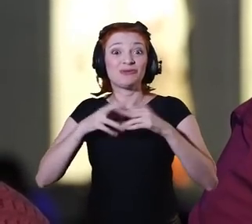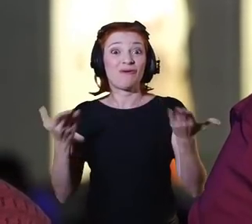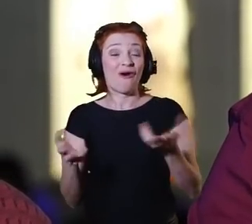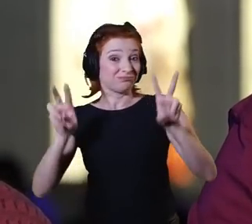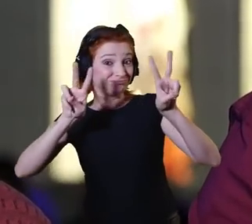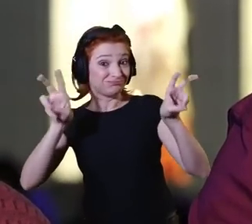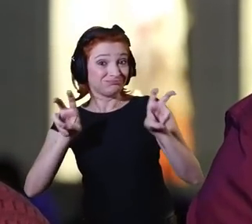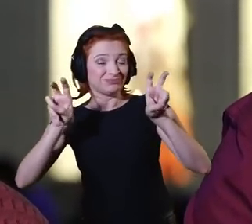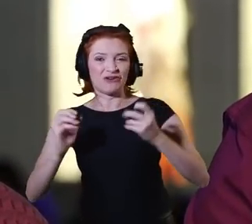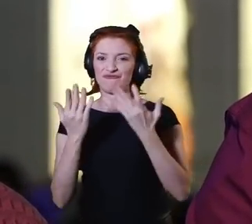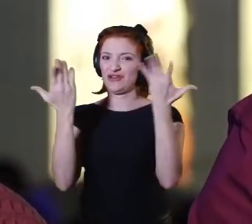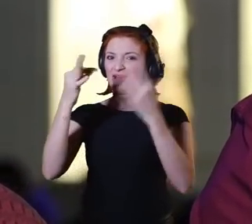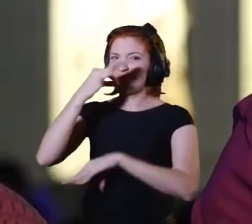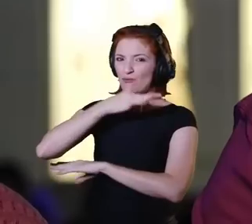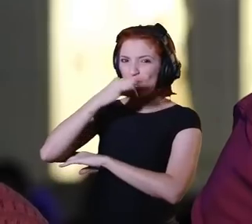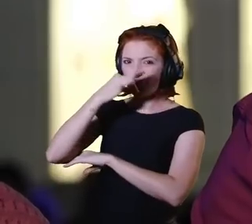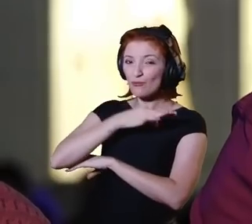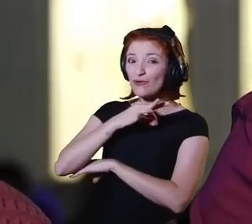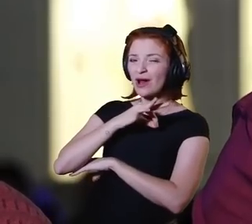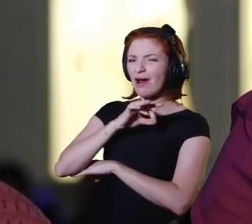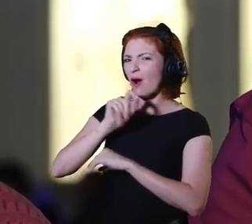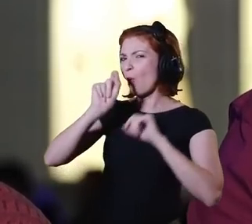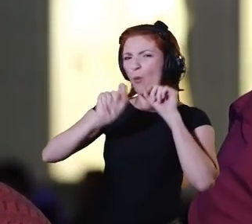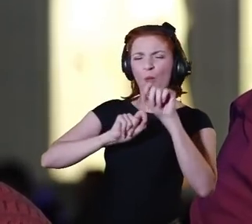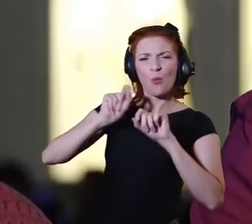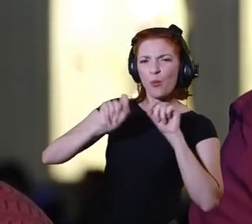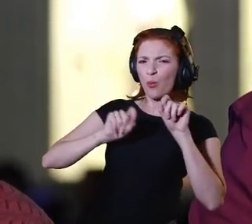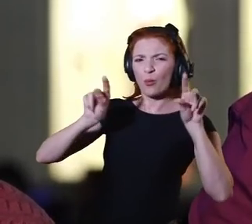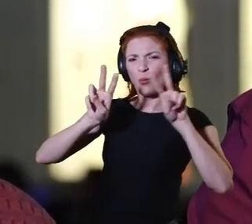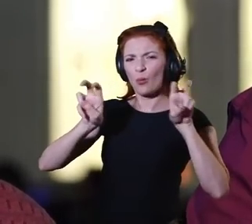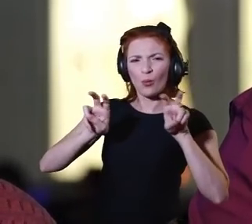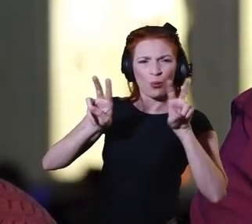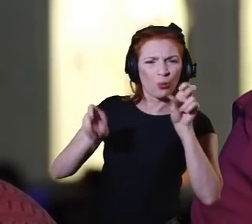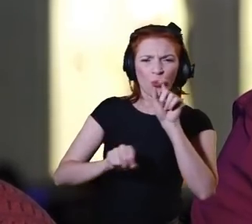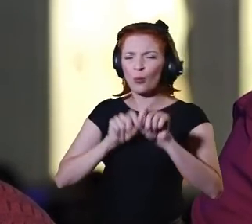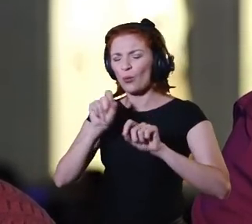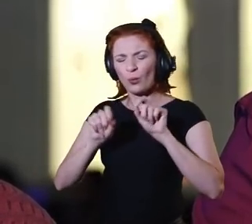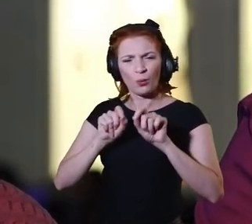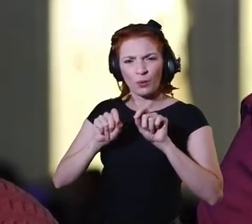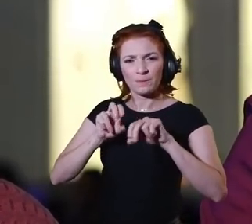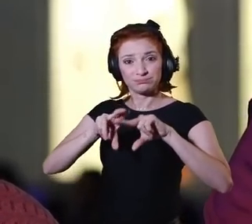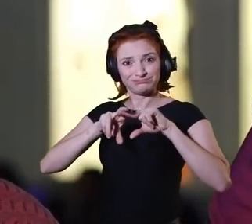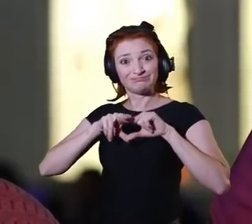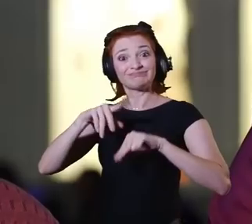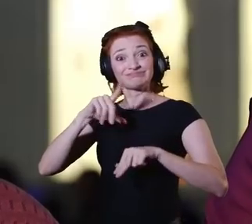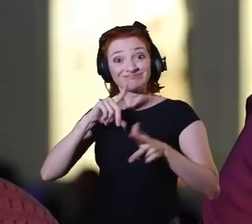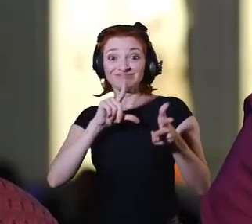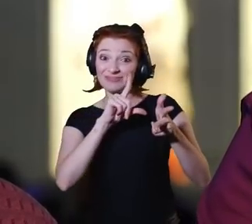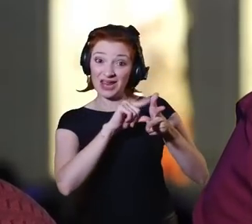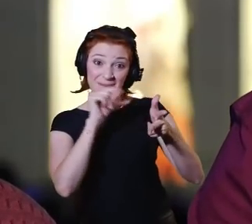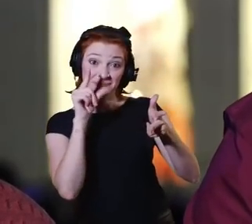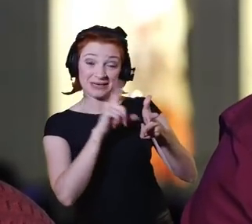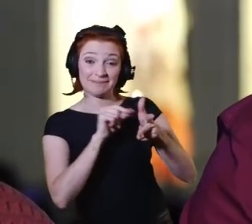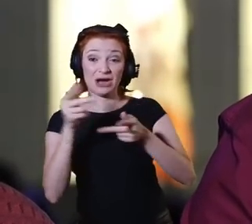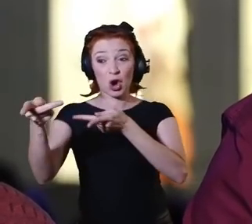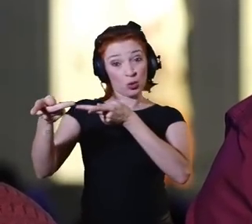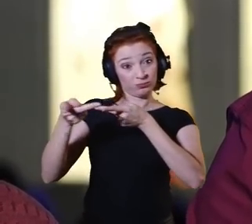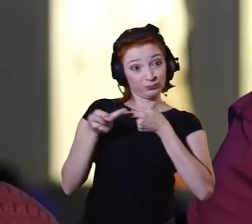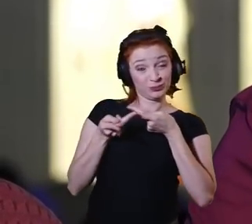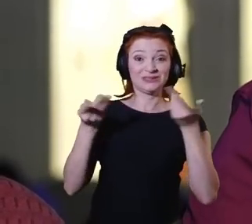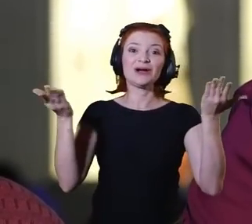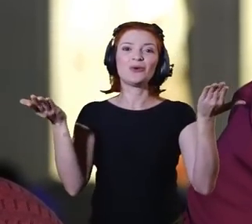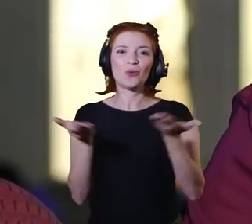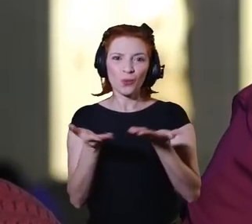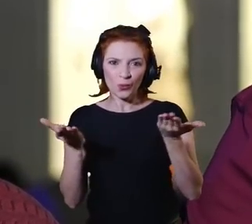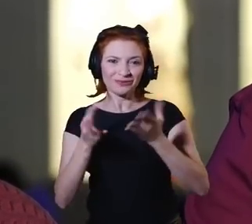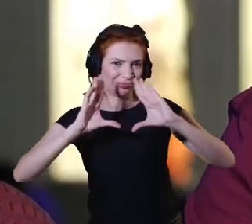sem personagem de Festa da Uva praticamente inexiste. E é por isso que a X-Play TV convidou para a noite de hoje, como